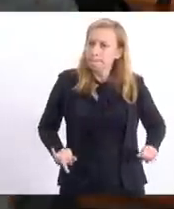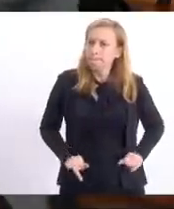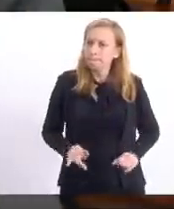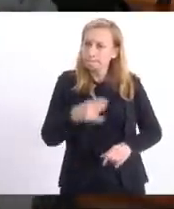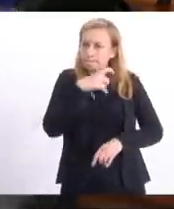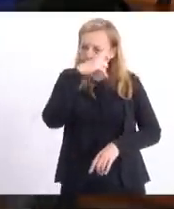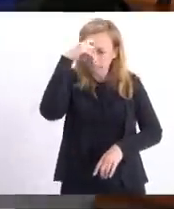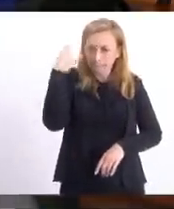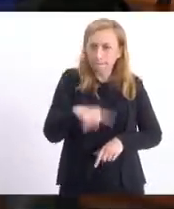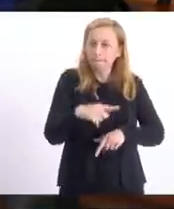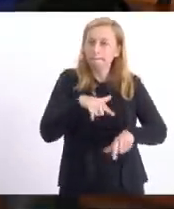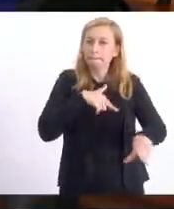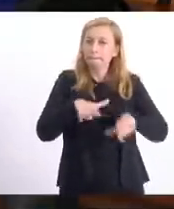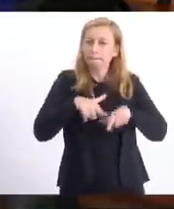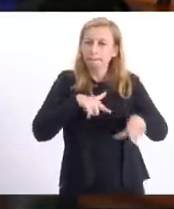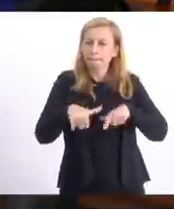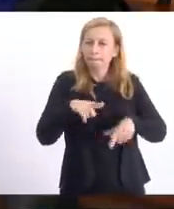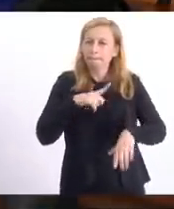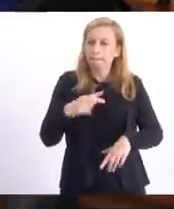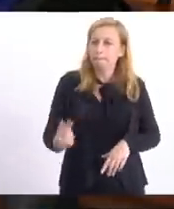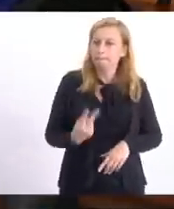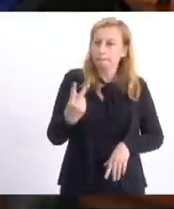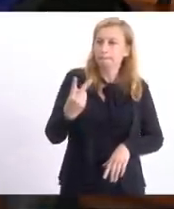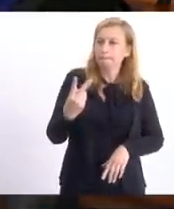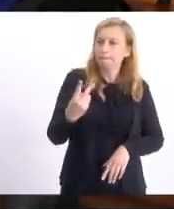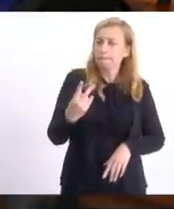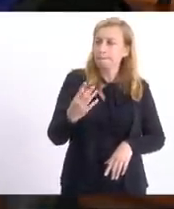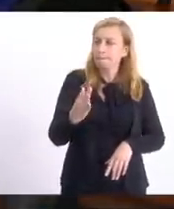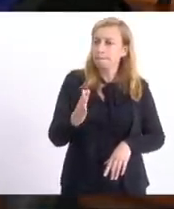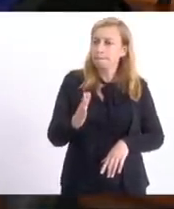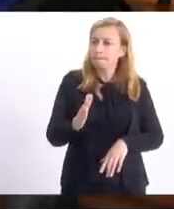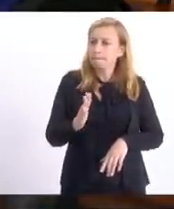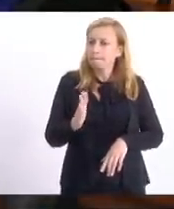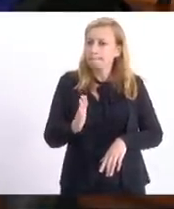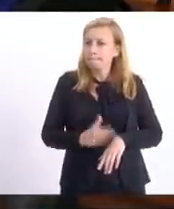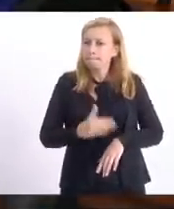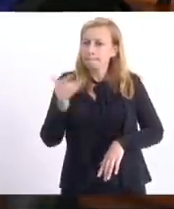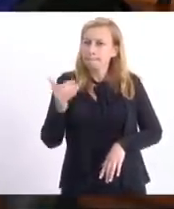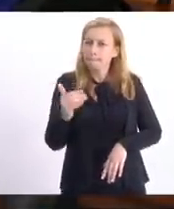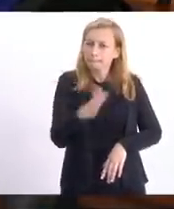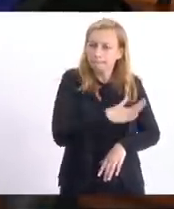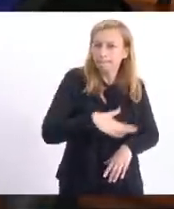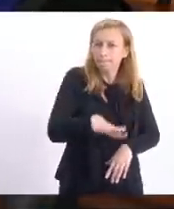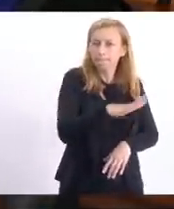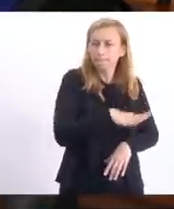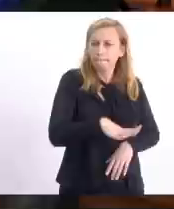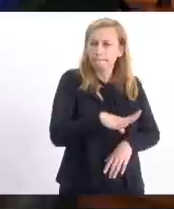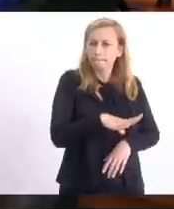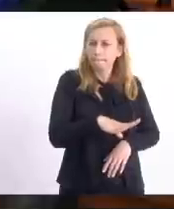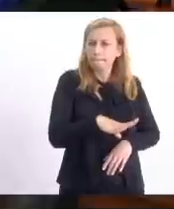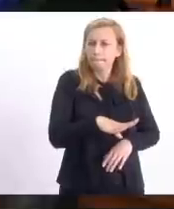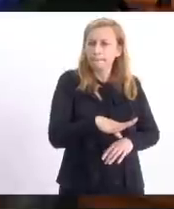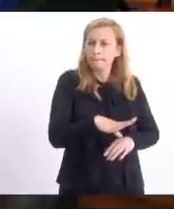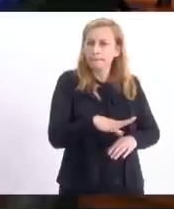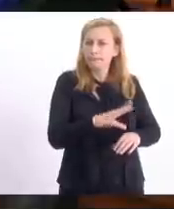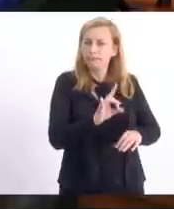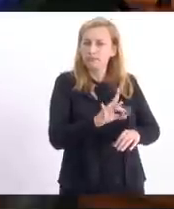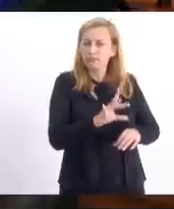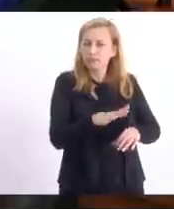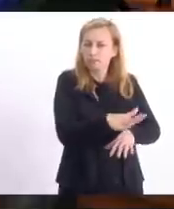um valor que é muito maior para os setores que estão menos na rua e mais na área de